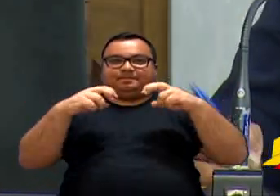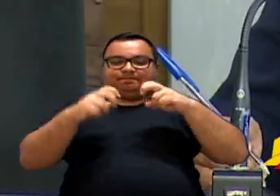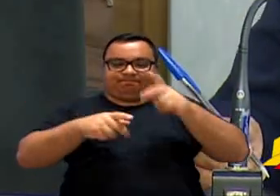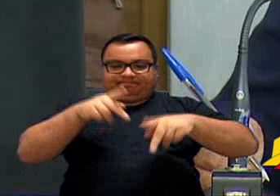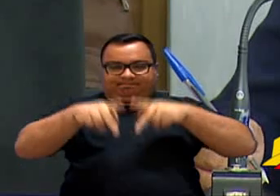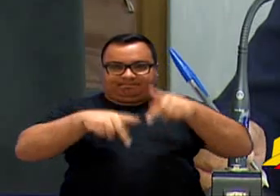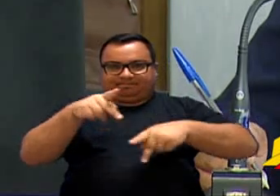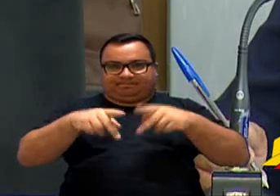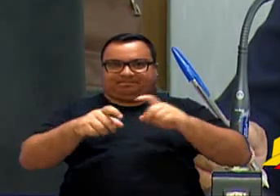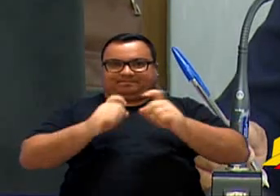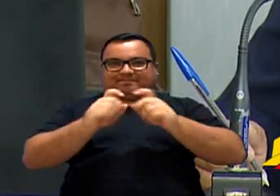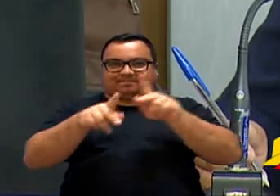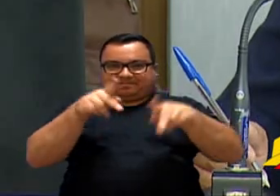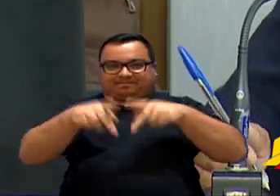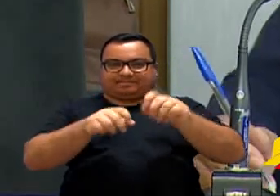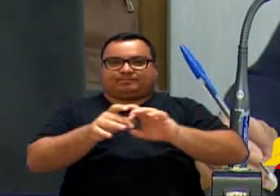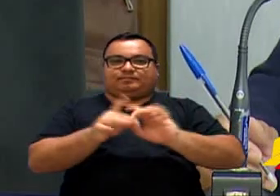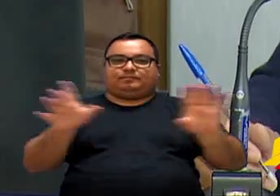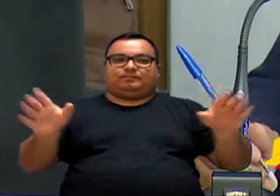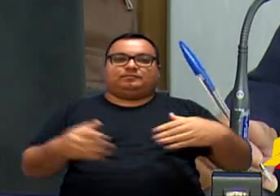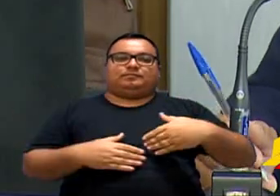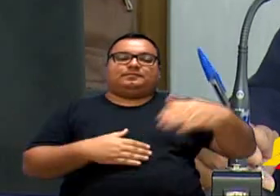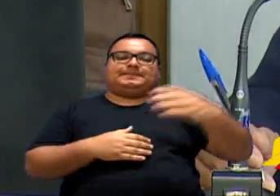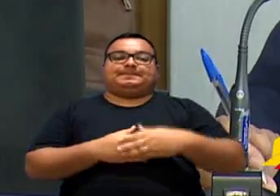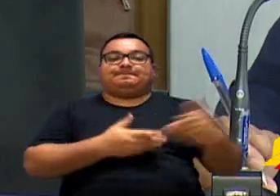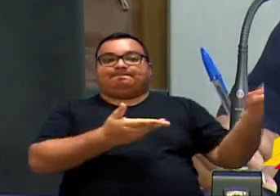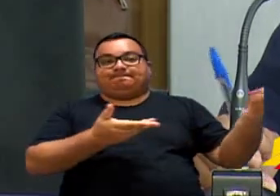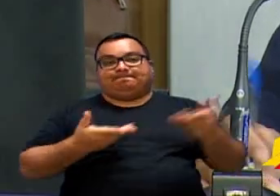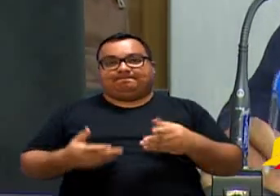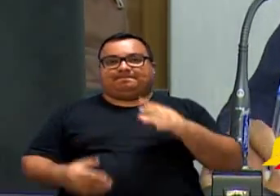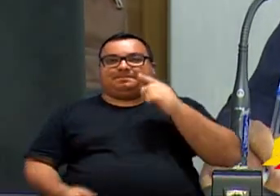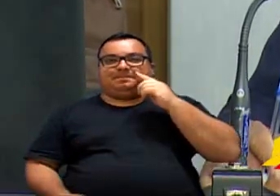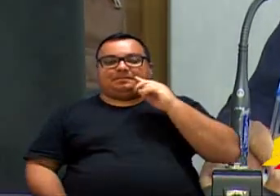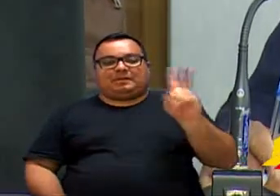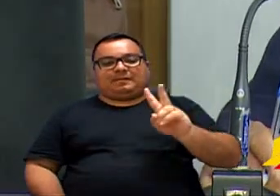Nesse momento, eu gostaria de convidar o vereador Ítalo.